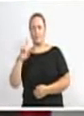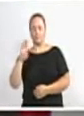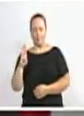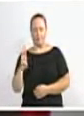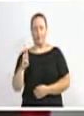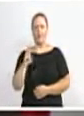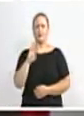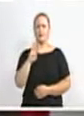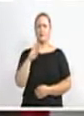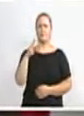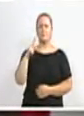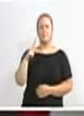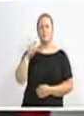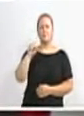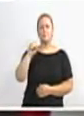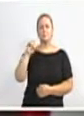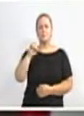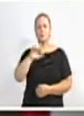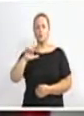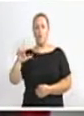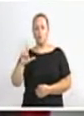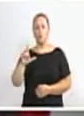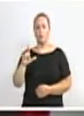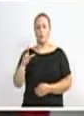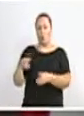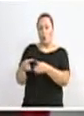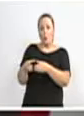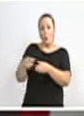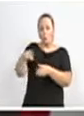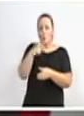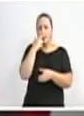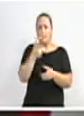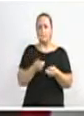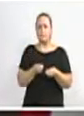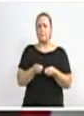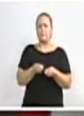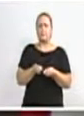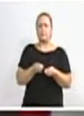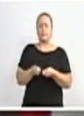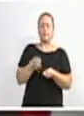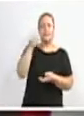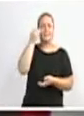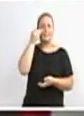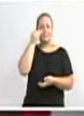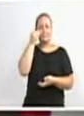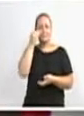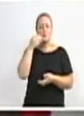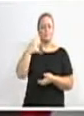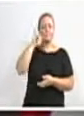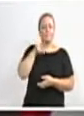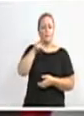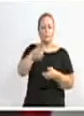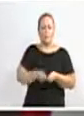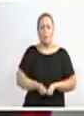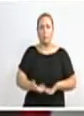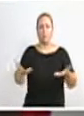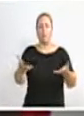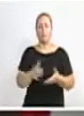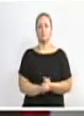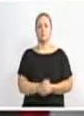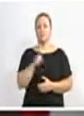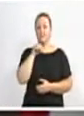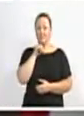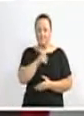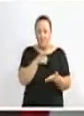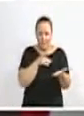vem gradativamente segurando essa iniciativa, porque a hora que aprovarem esse projeto de lei, acabaram-se todas as conquistas dos